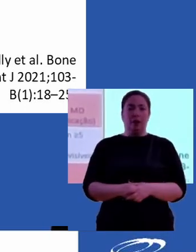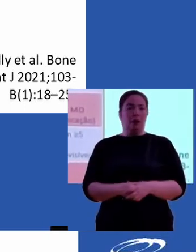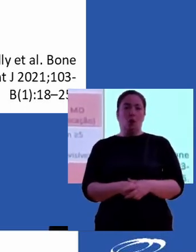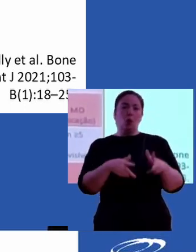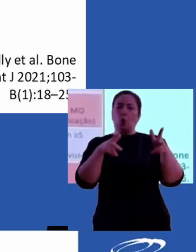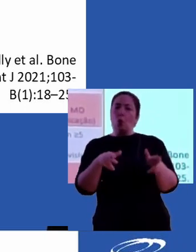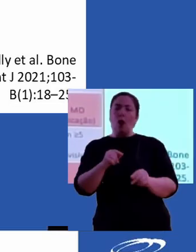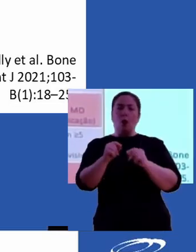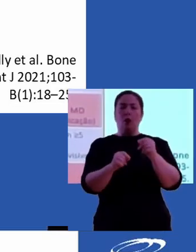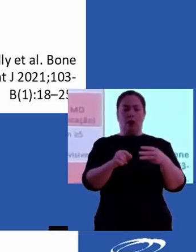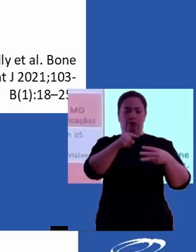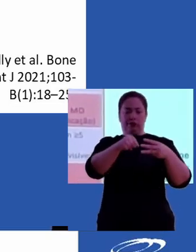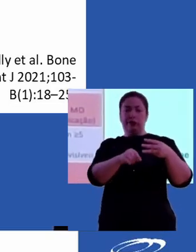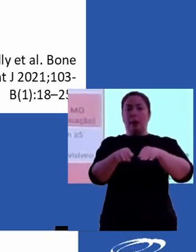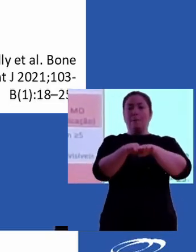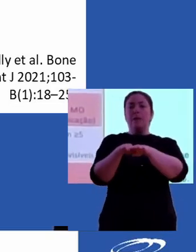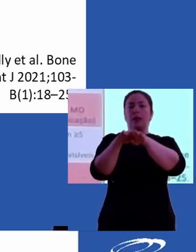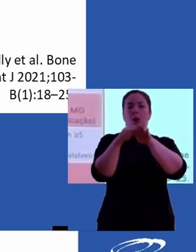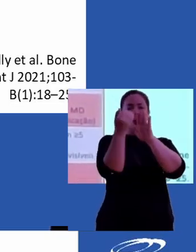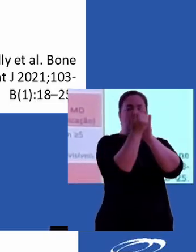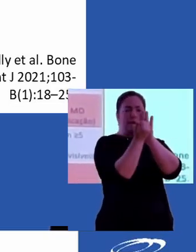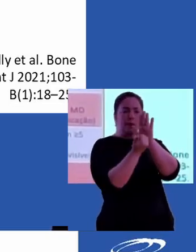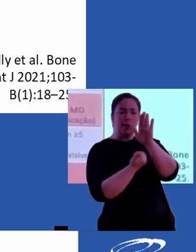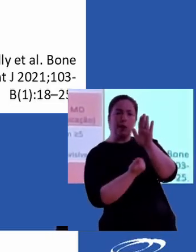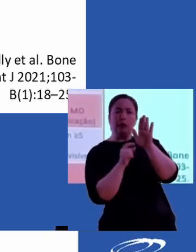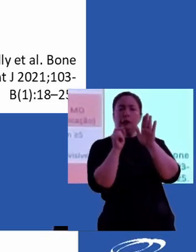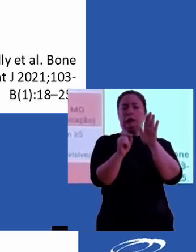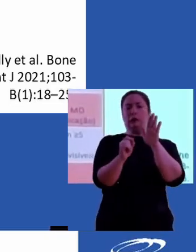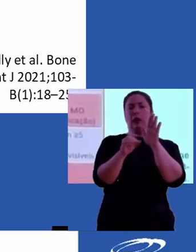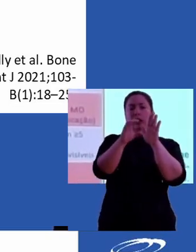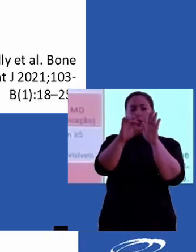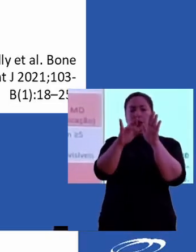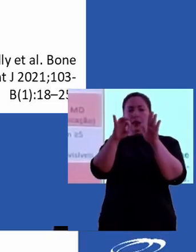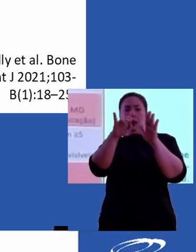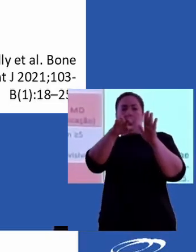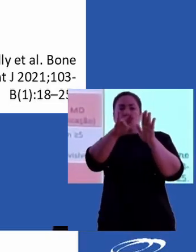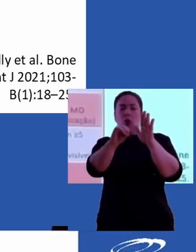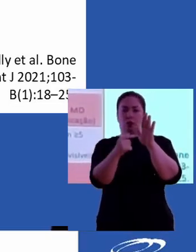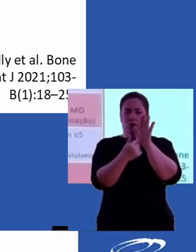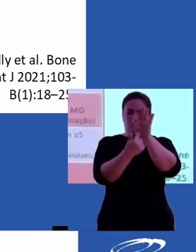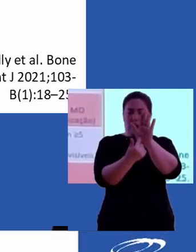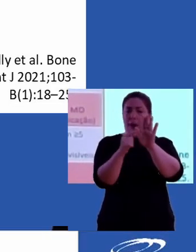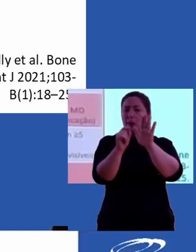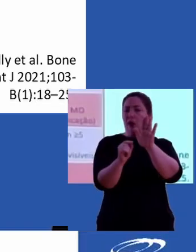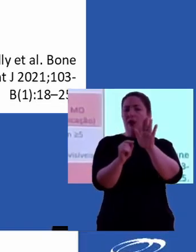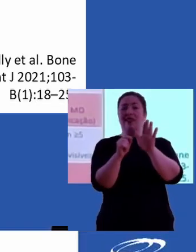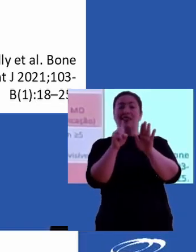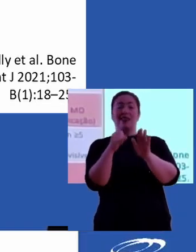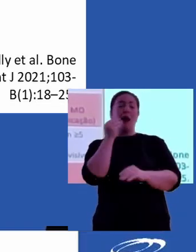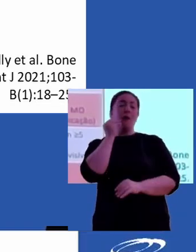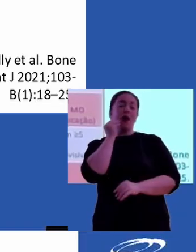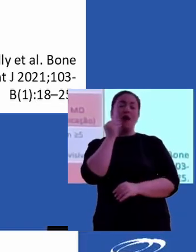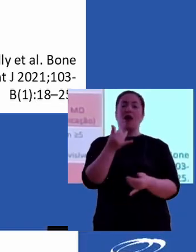critérios do consenso, então fístula ou visualização da prótese, ou 2 amostras positivas para o mesmo micro-organismo, também